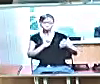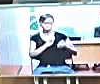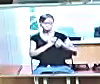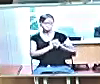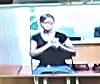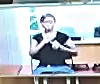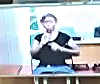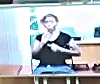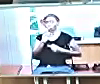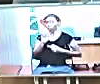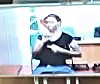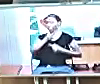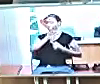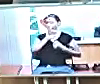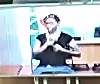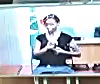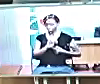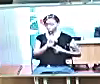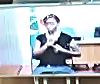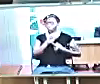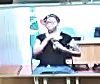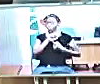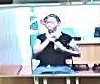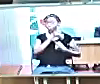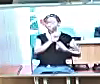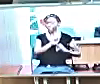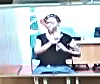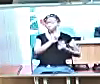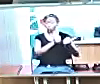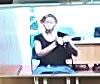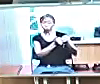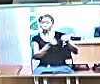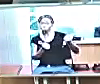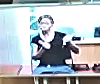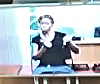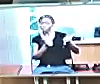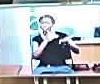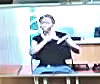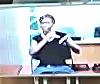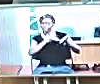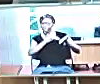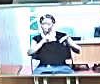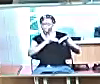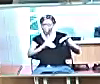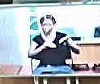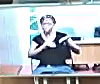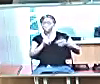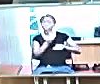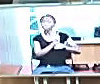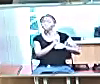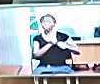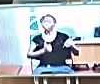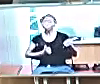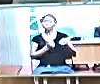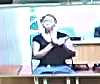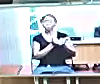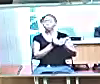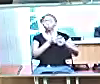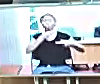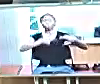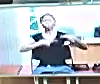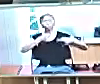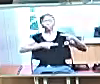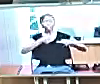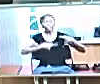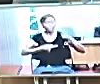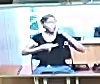o otávio martins maia subsecretário da subsecretaria de gestão de apoio às políticas estratégia da secretaria